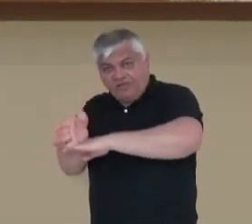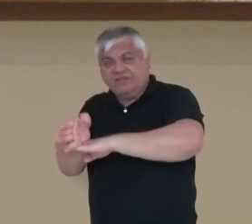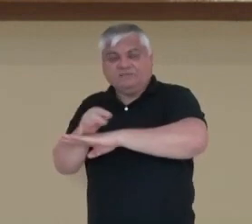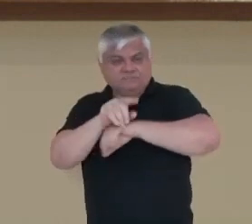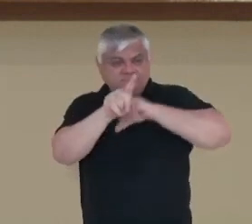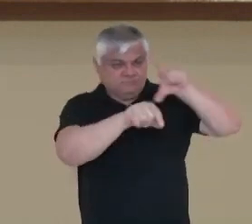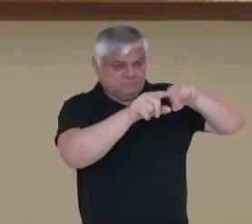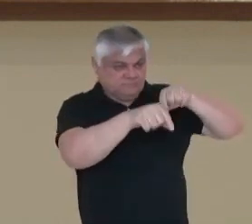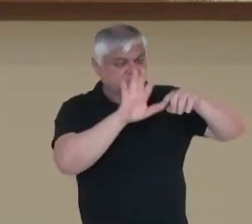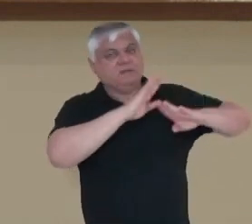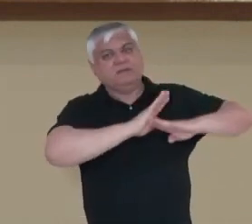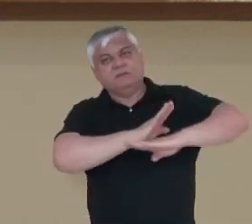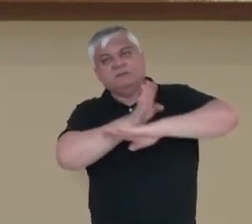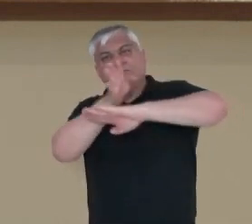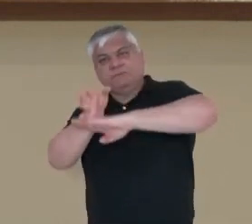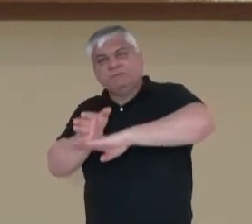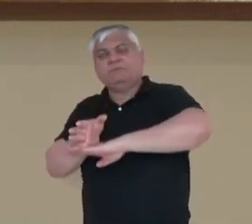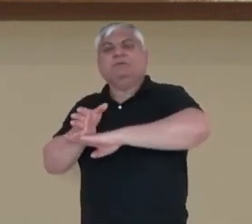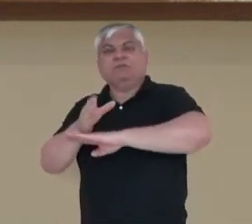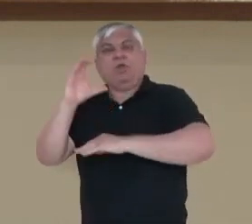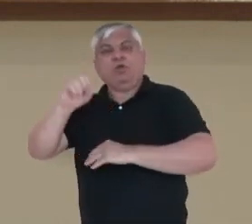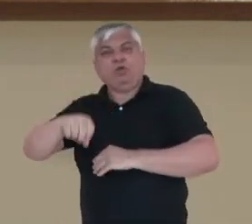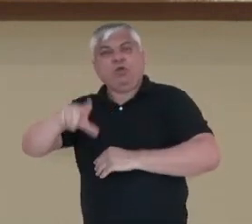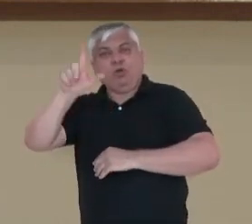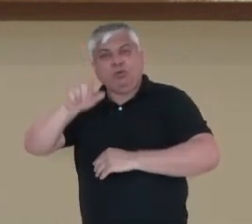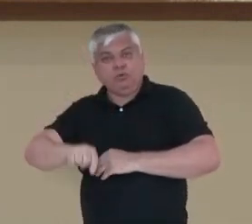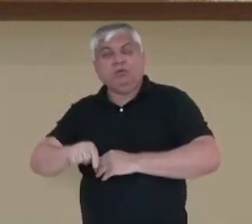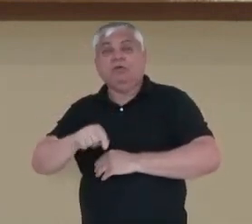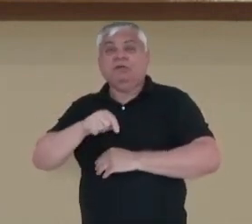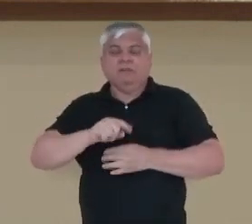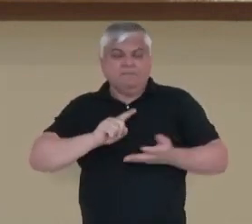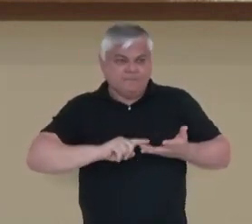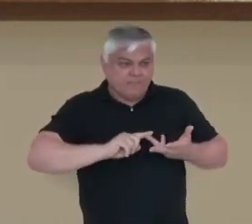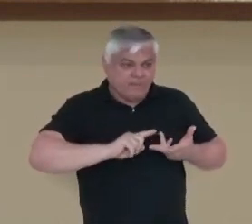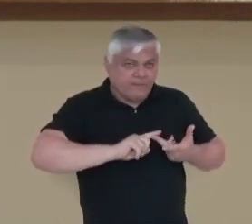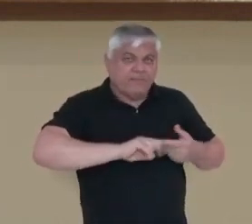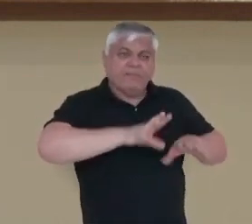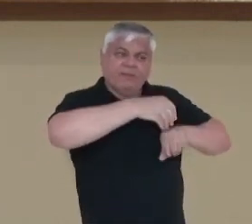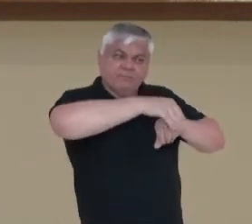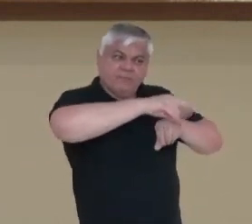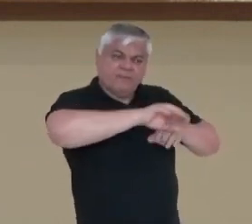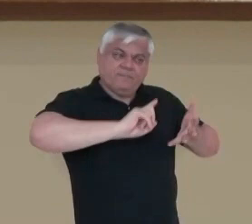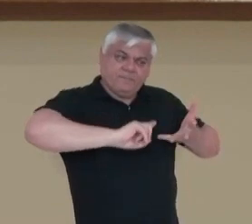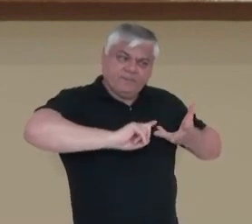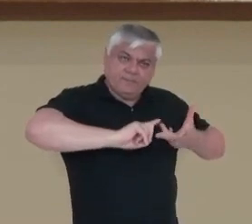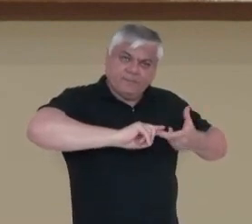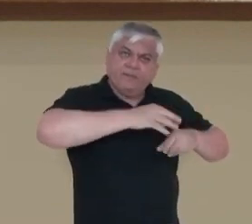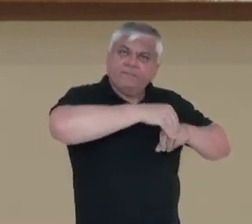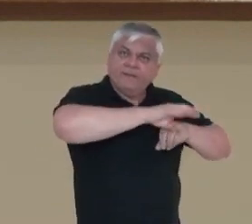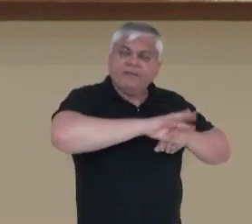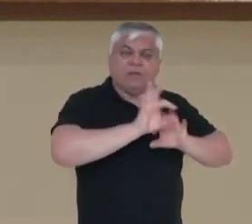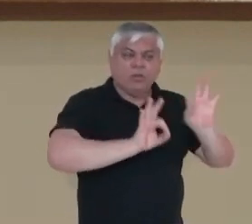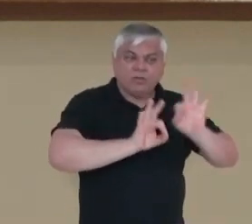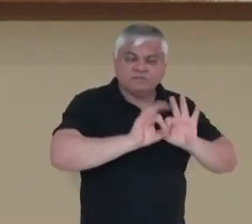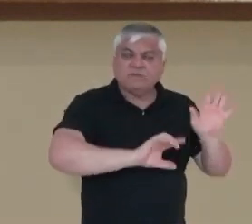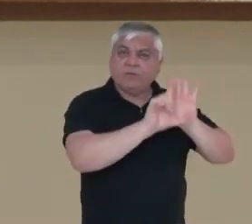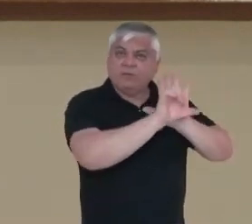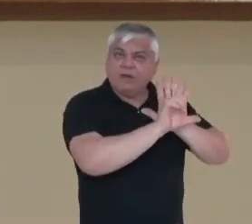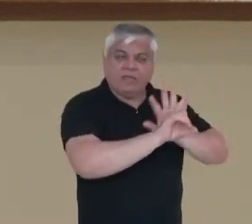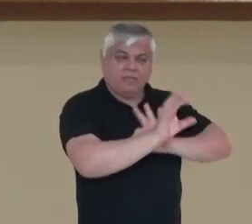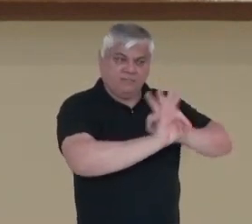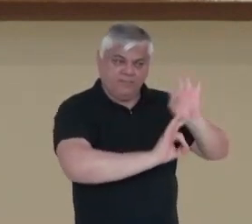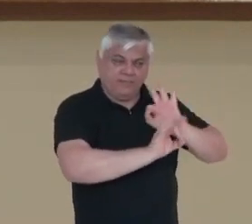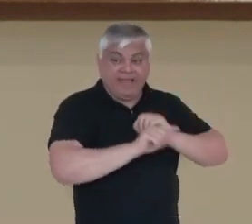ele determinava com esses indivíduos como é que ocorreria a organização das leis, a organização